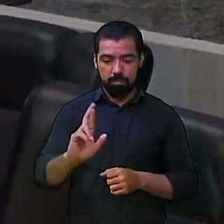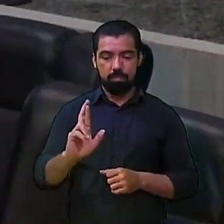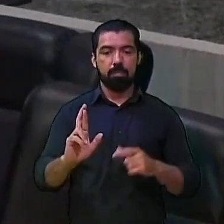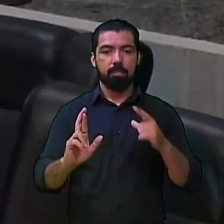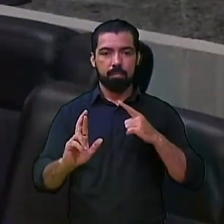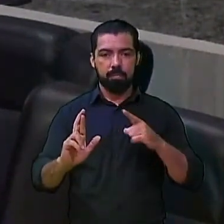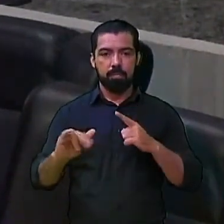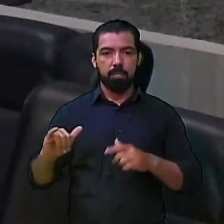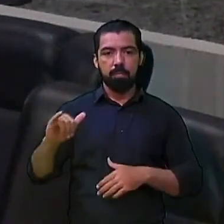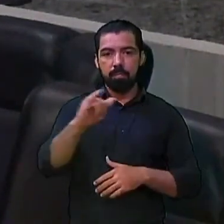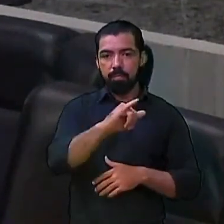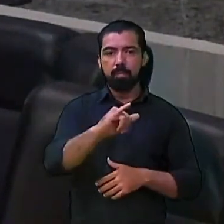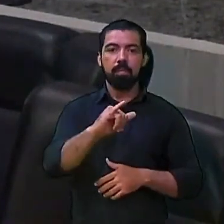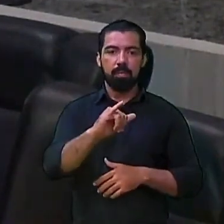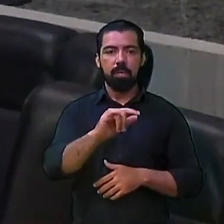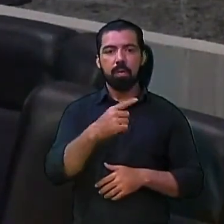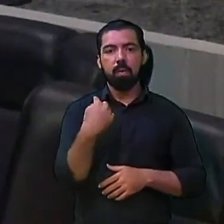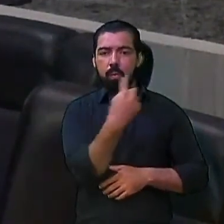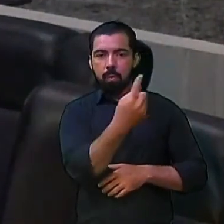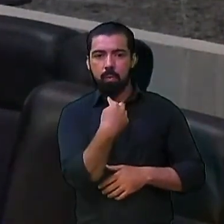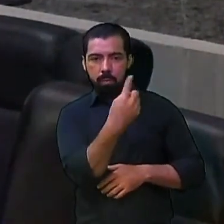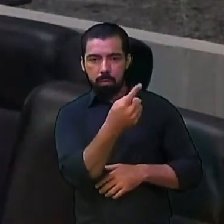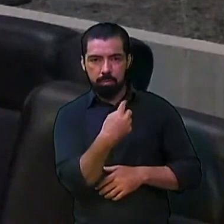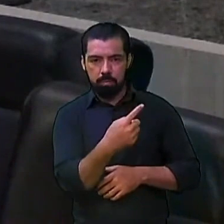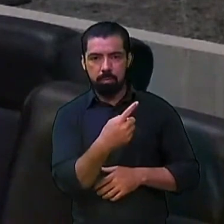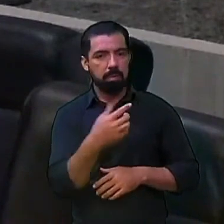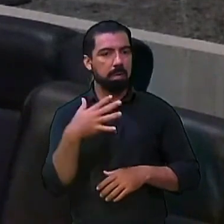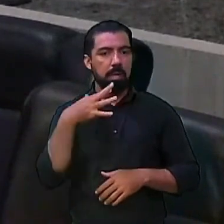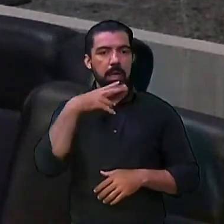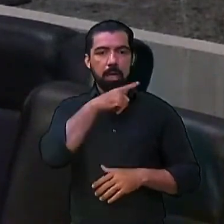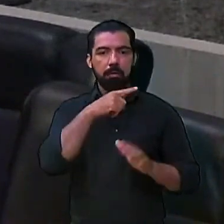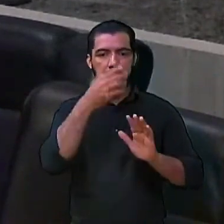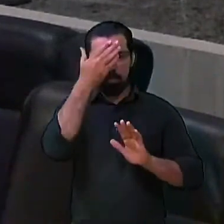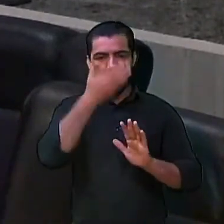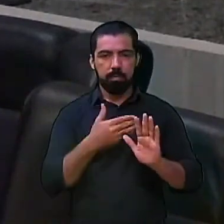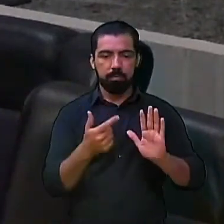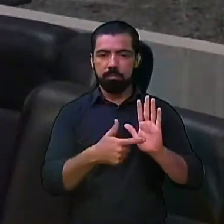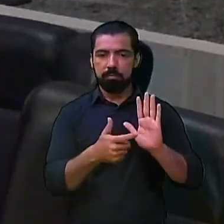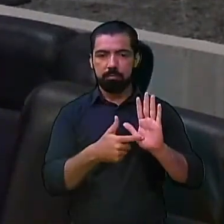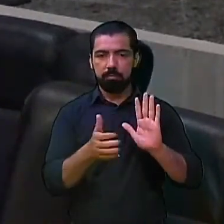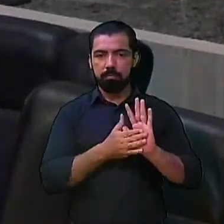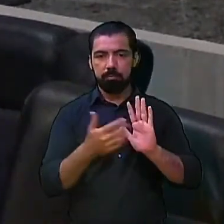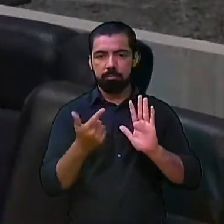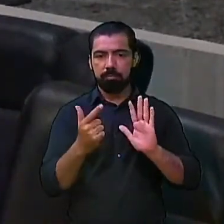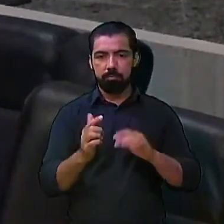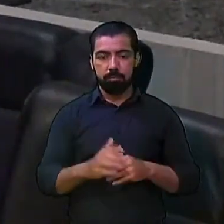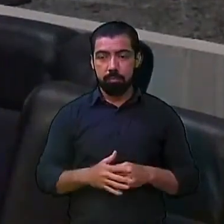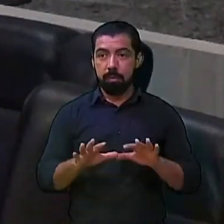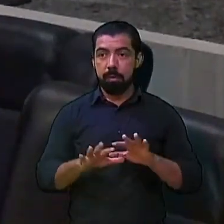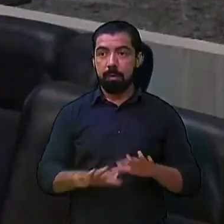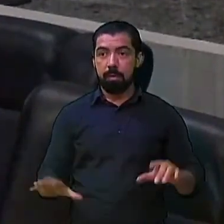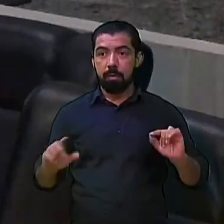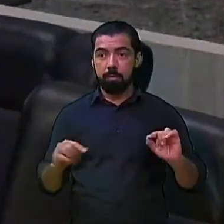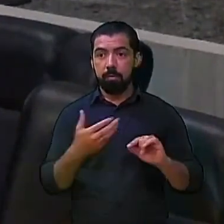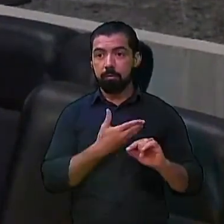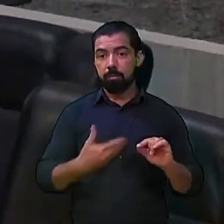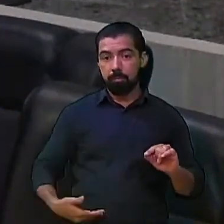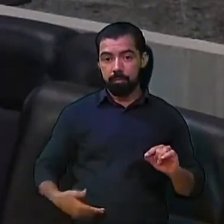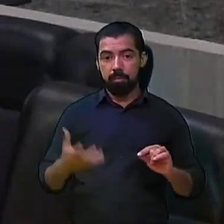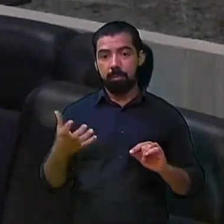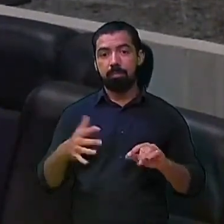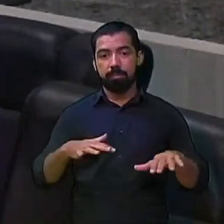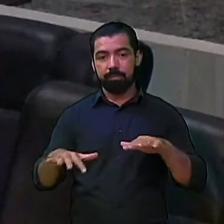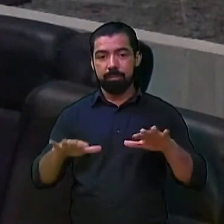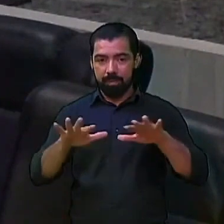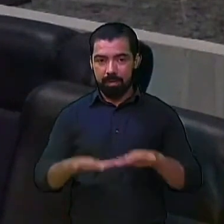com avião, com jatinho para cima e para baixo? Não aprova. Então, dessa forma, é que o Estado quer agir.